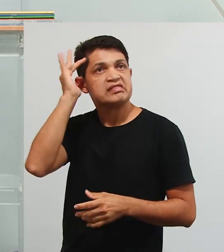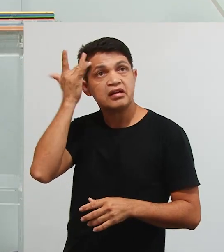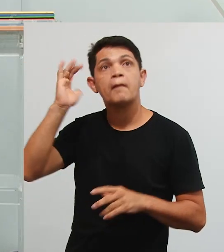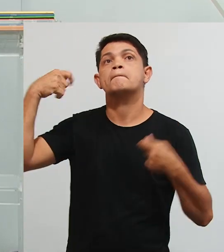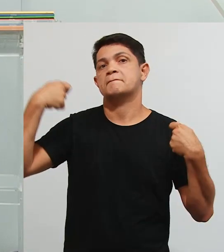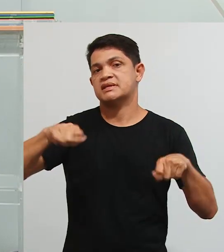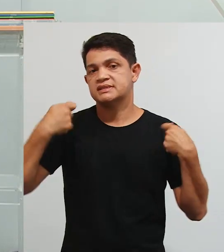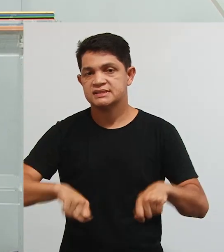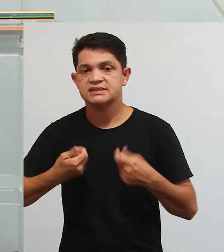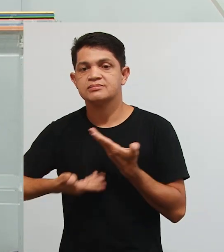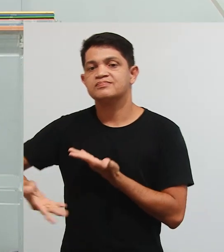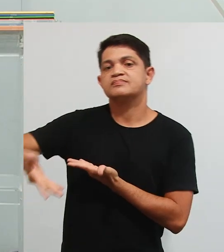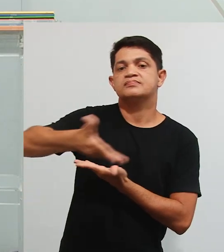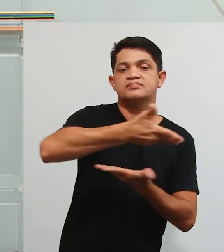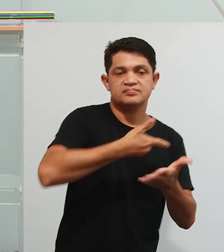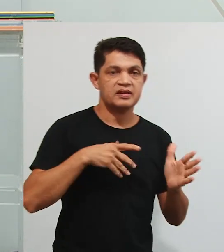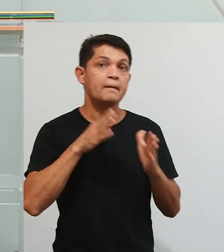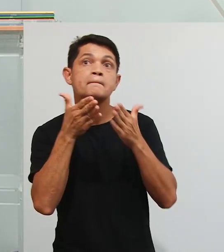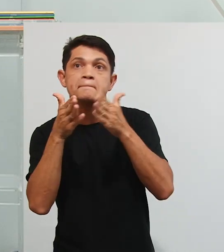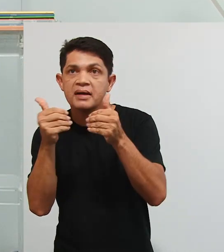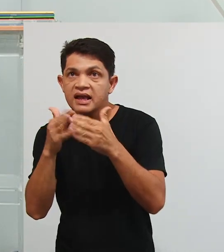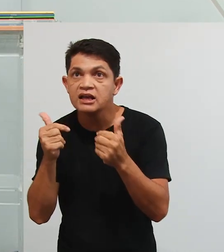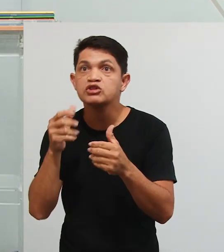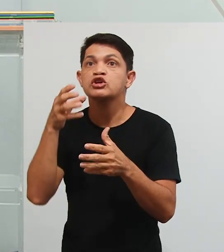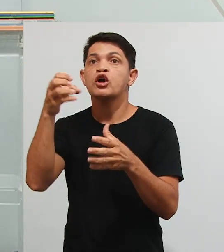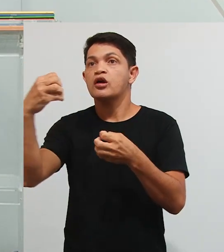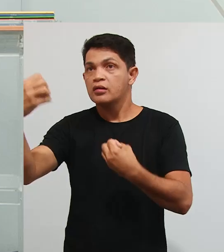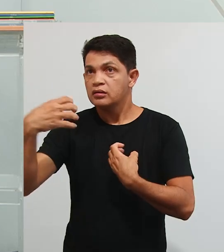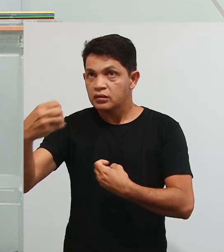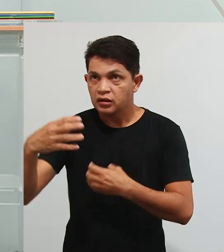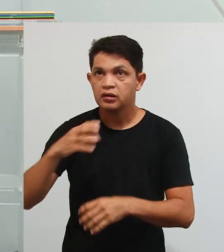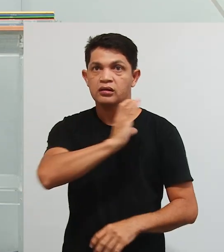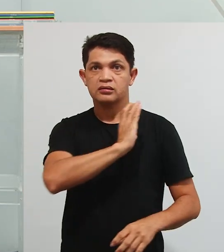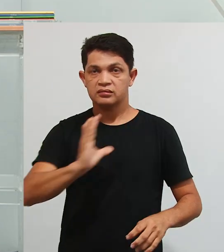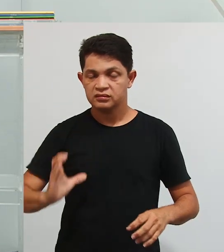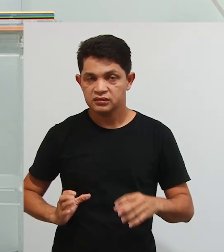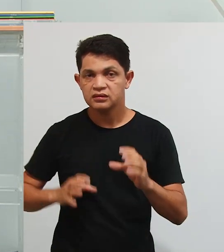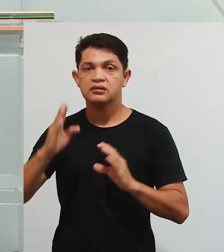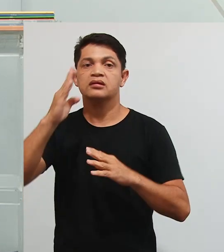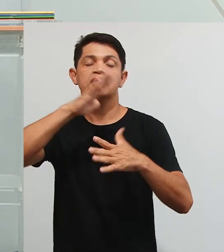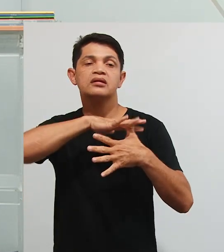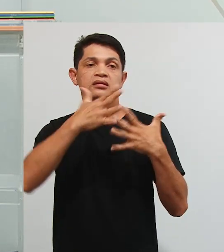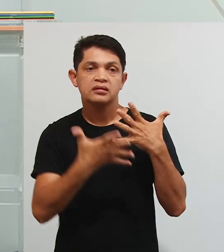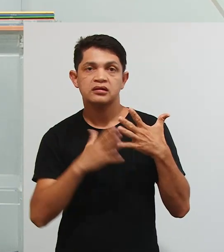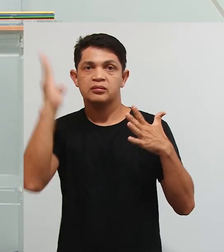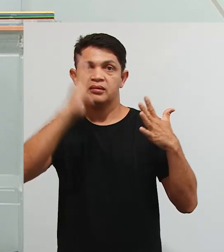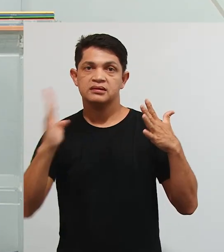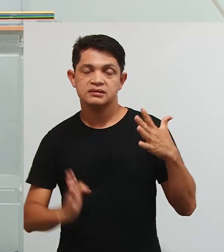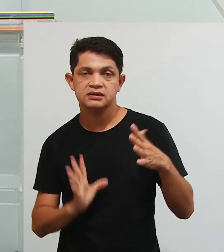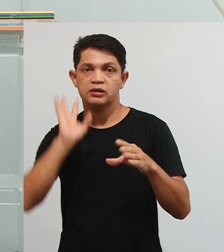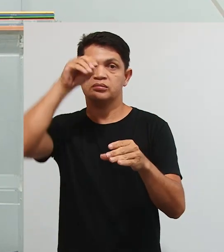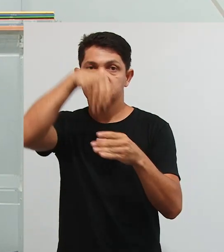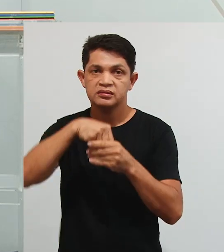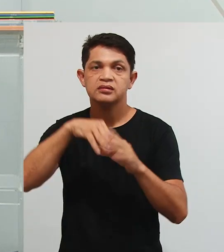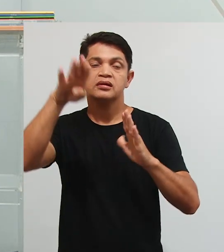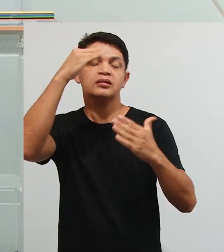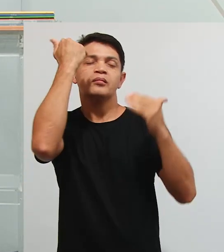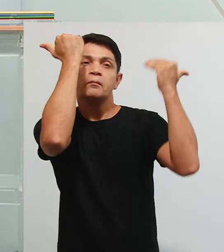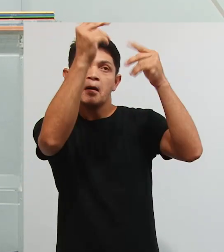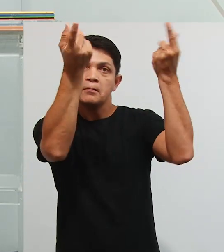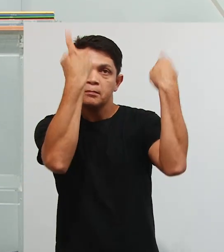Não, o projeto deve estar com o orientador, deve ser registrado na Plataforma Brasil, e para ele ser registrado na Plataforma